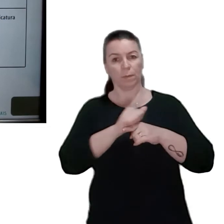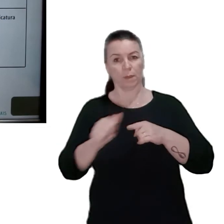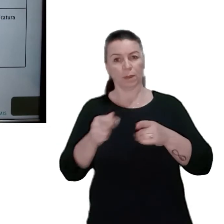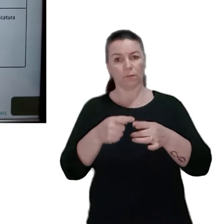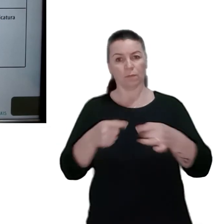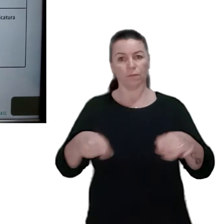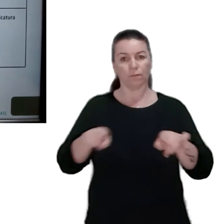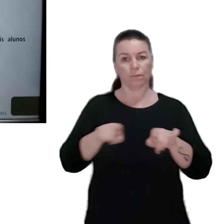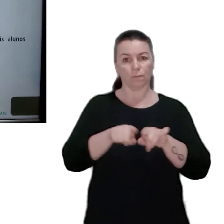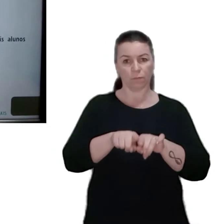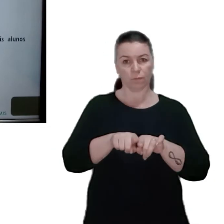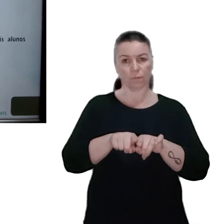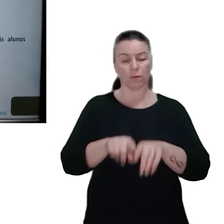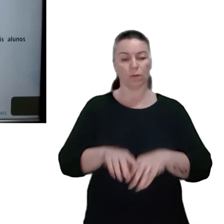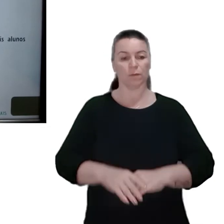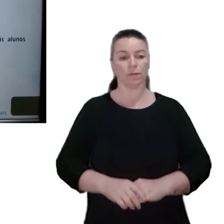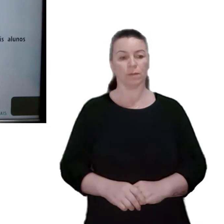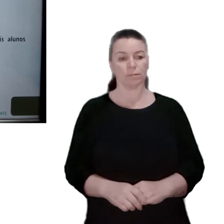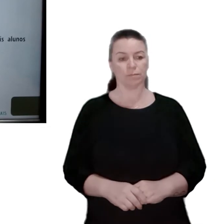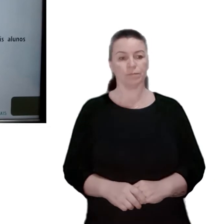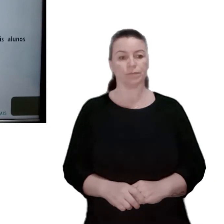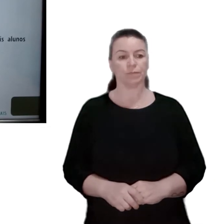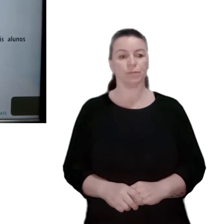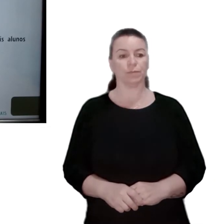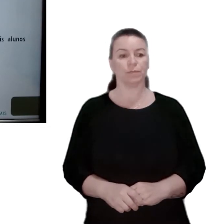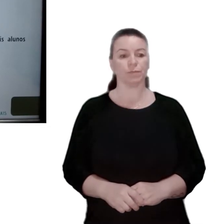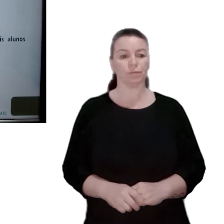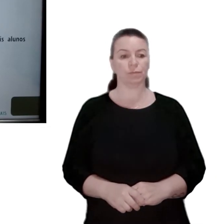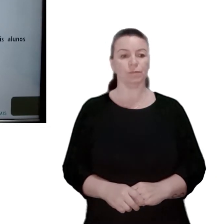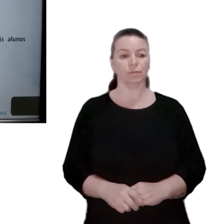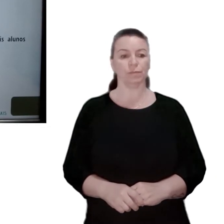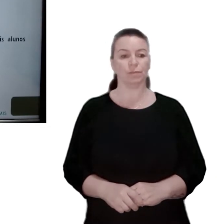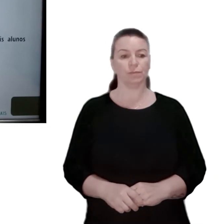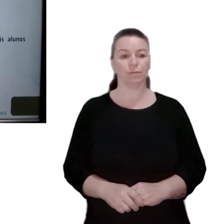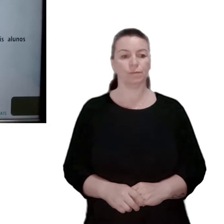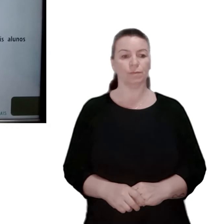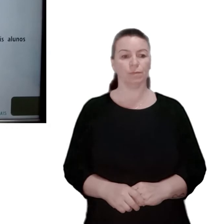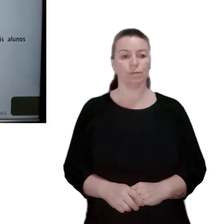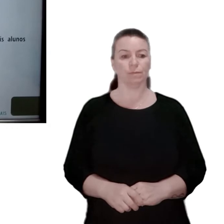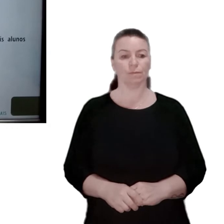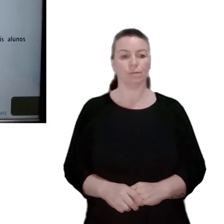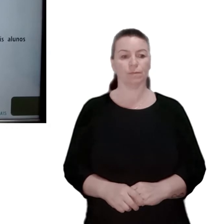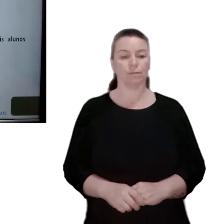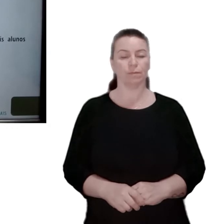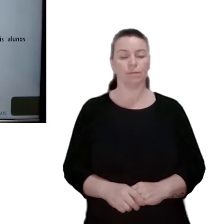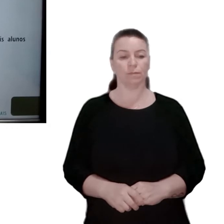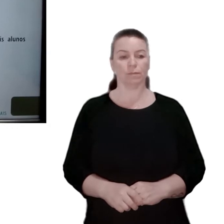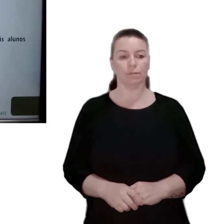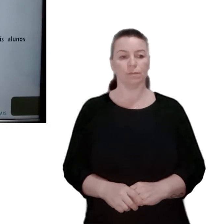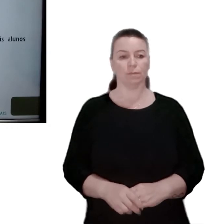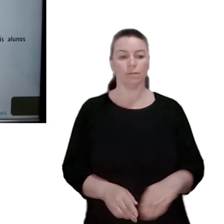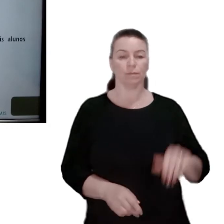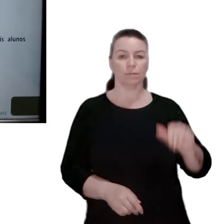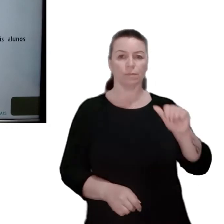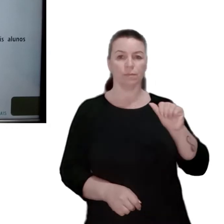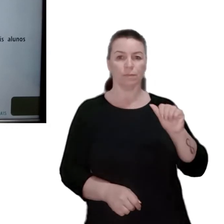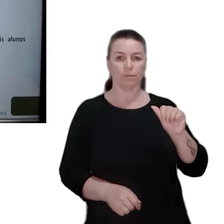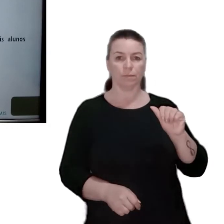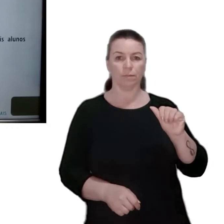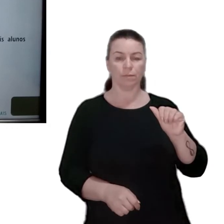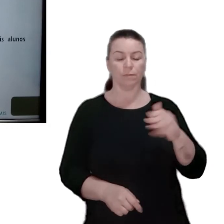retornando às alternativas. Veja, a primeira situação, alternativa